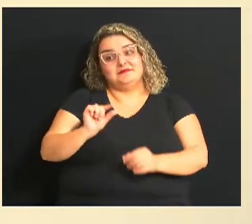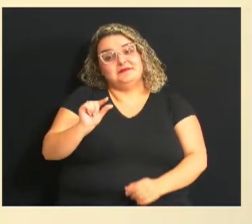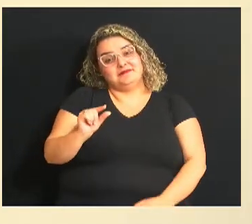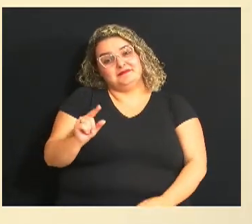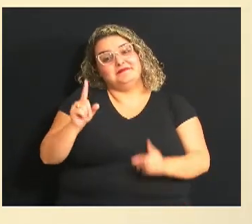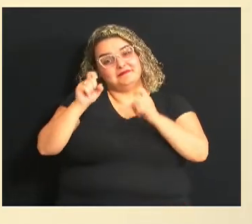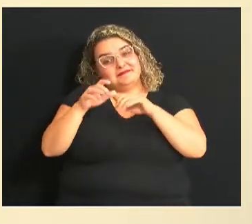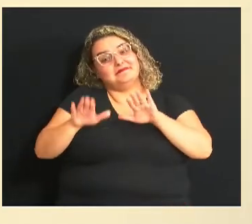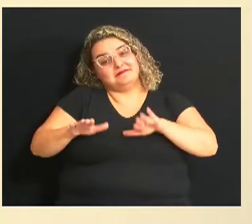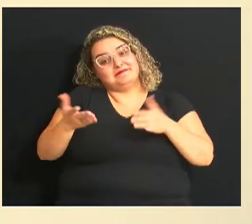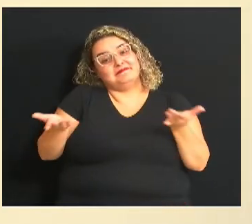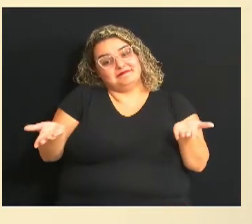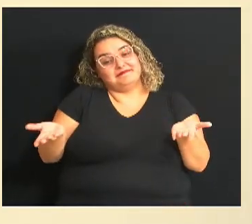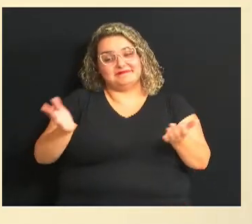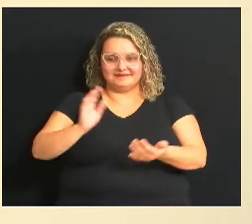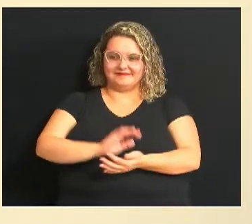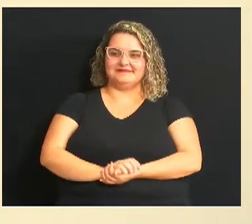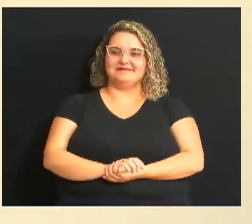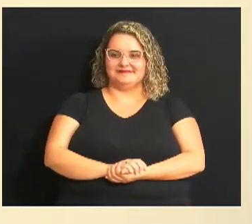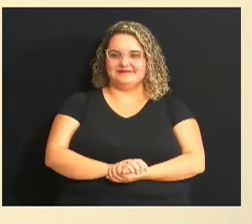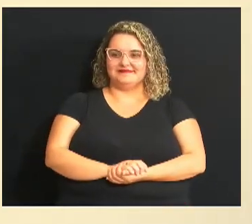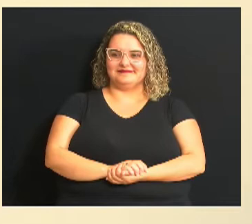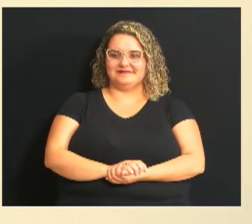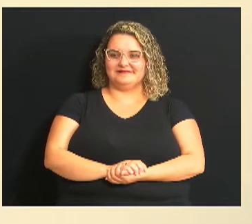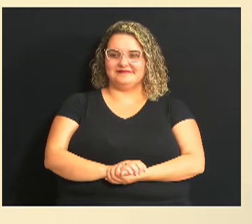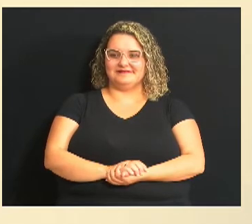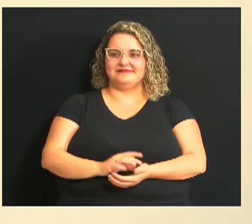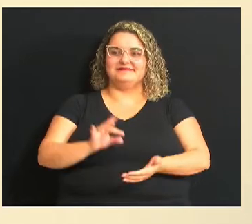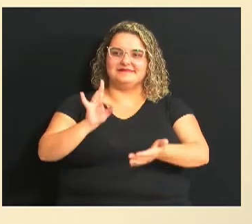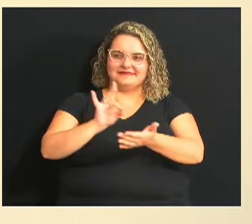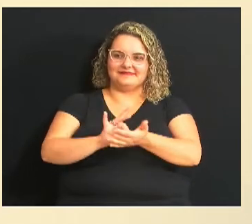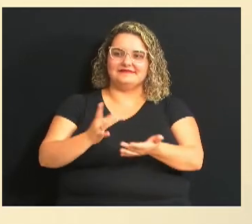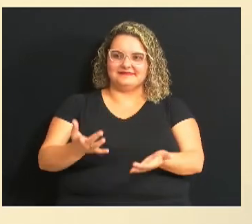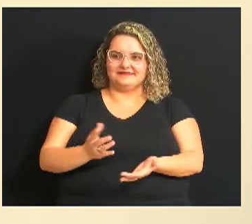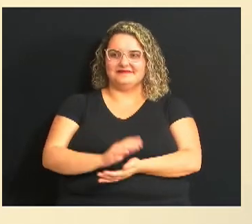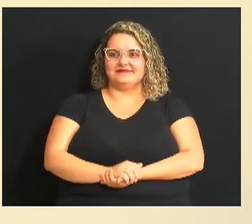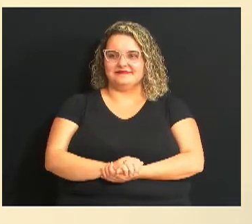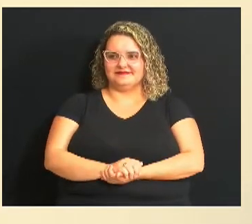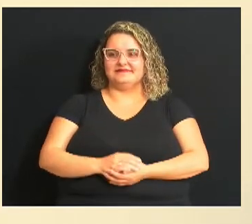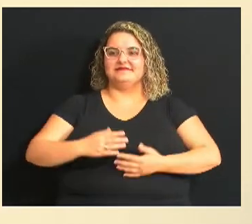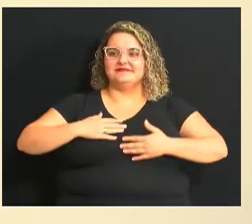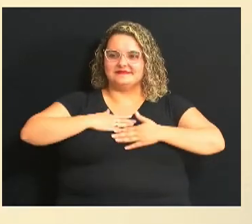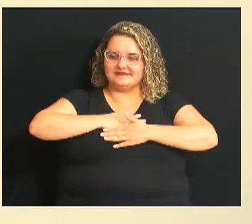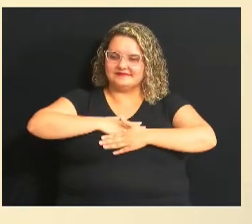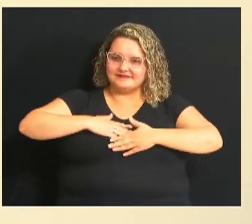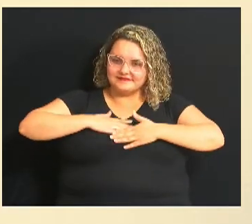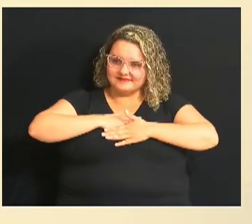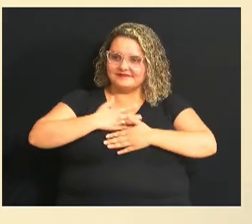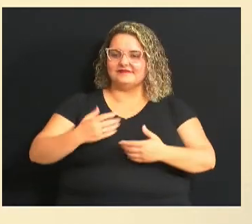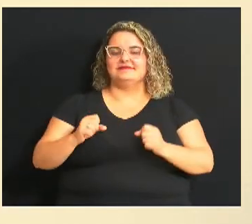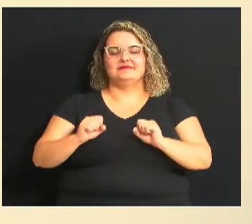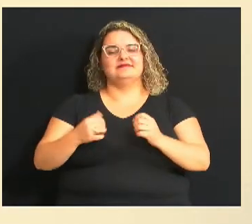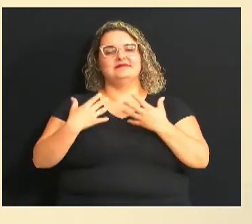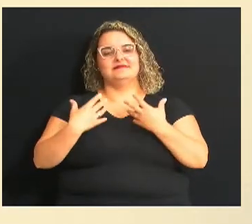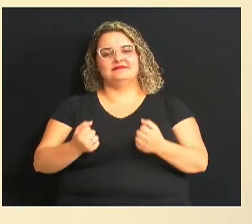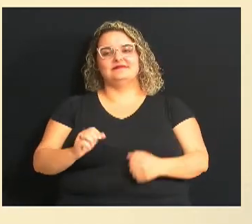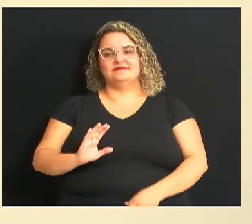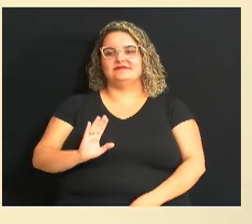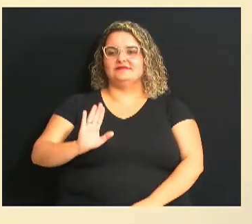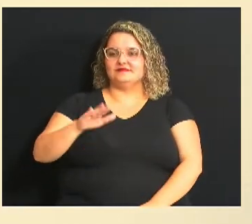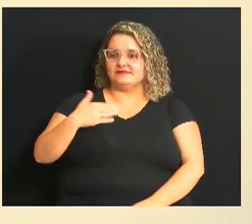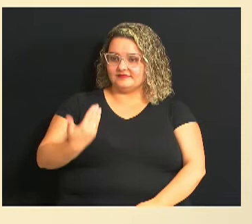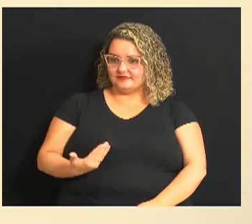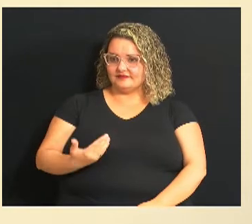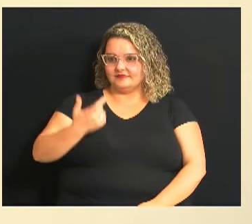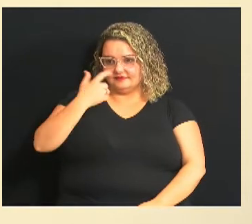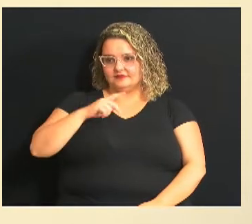né? Mas realmente é uma satisfação poder receber uma homenagem como professor. Eu